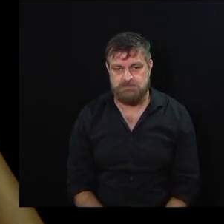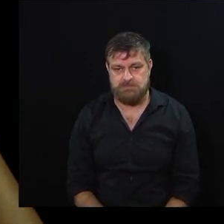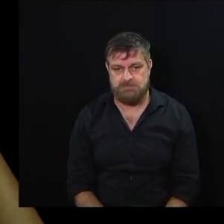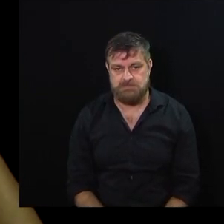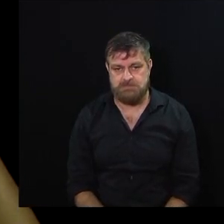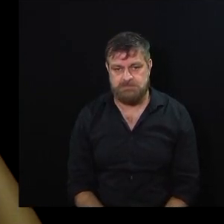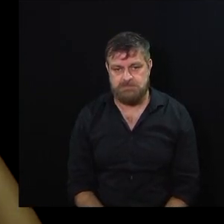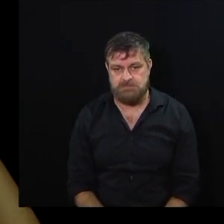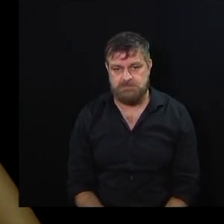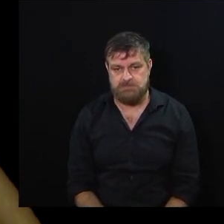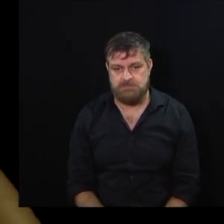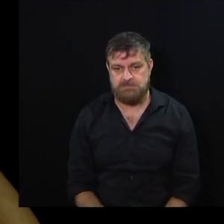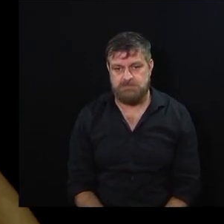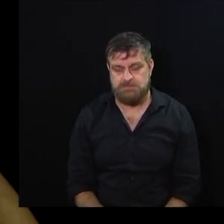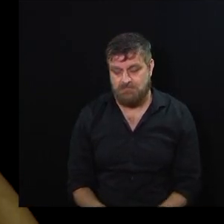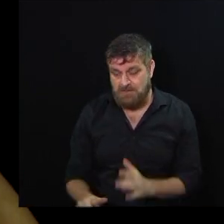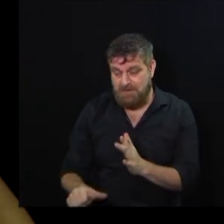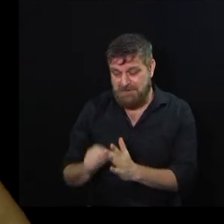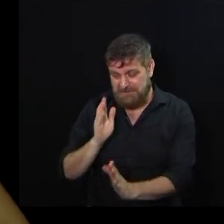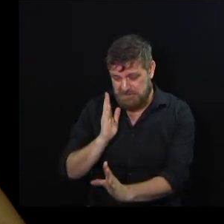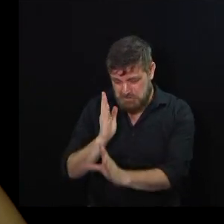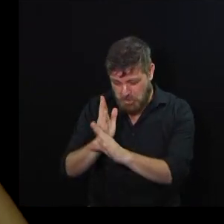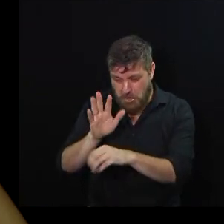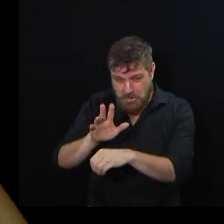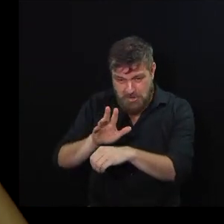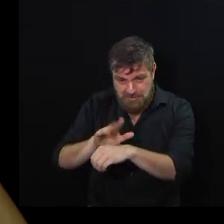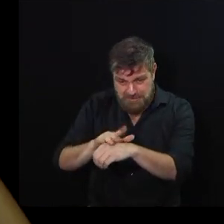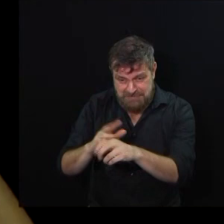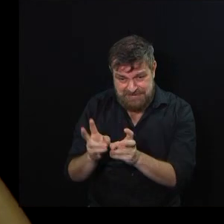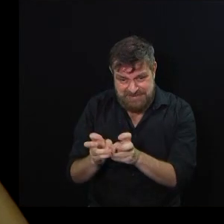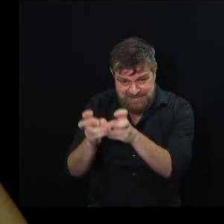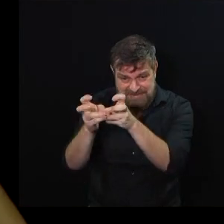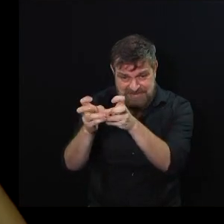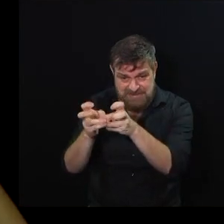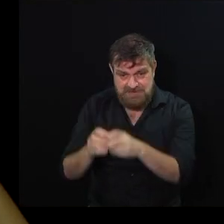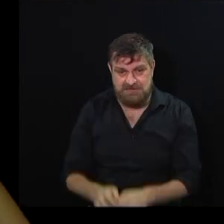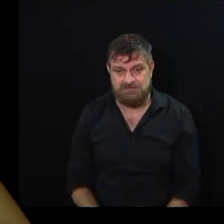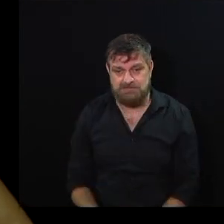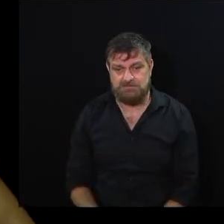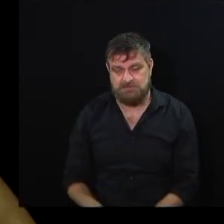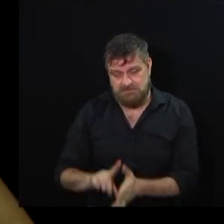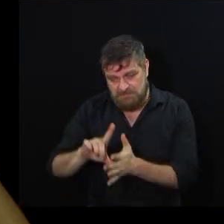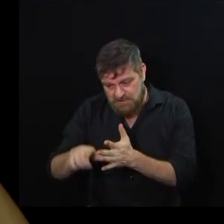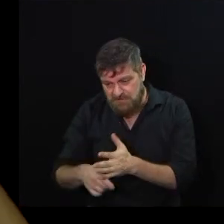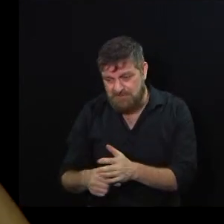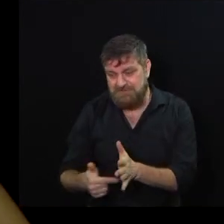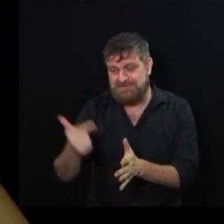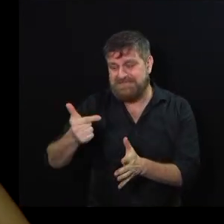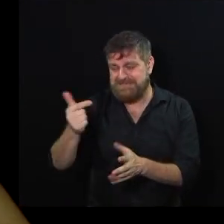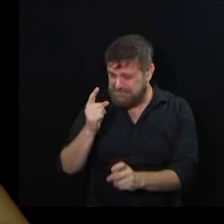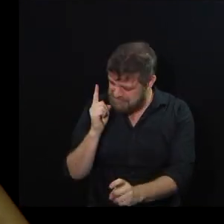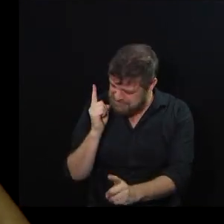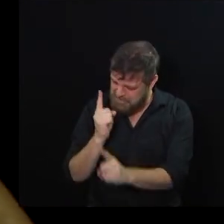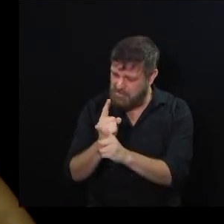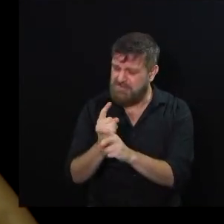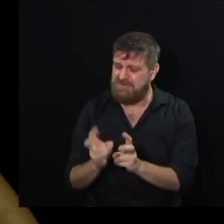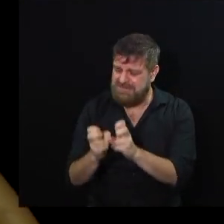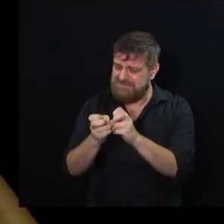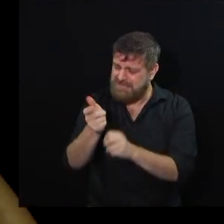Mesmo no primeiro diagnóstico de câncer, no segundo diagnóstico de câncer, com o nosso câncer,